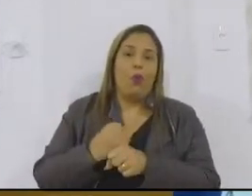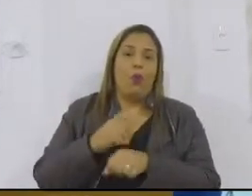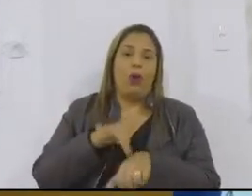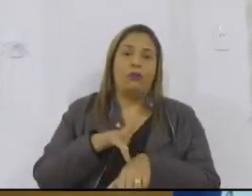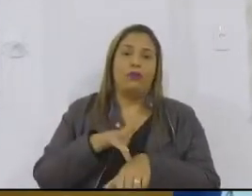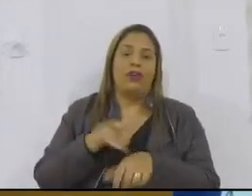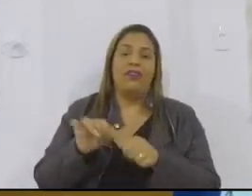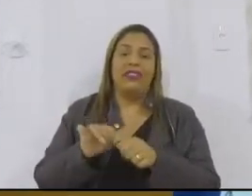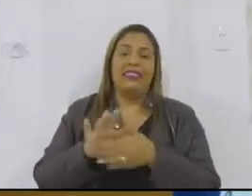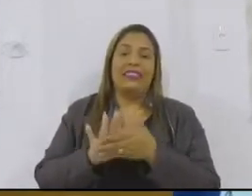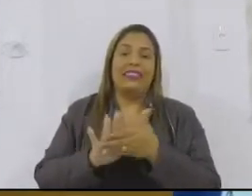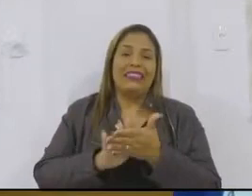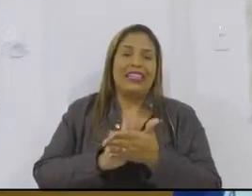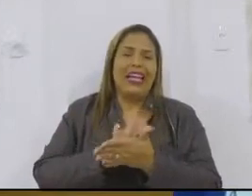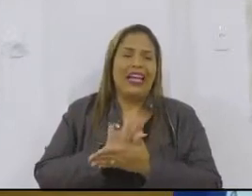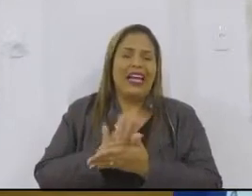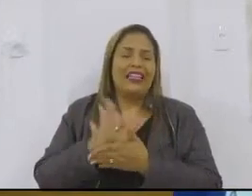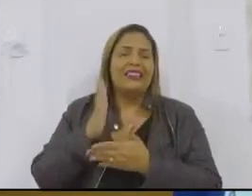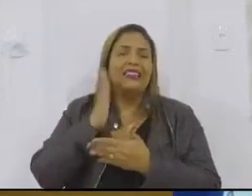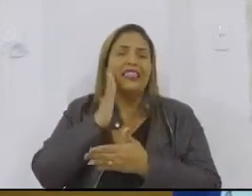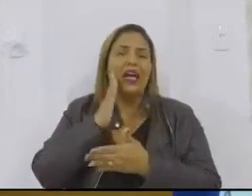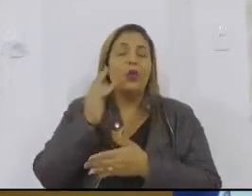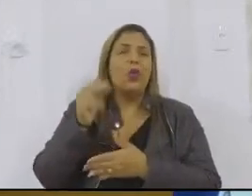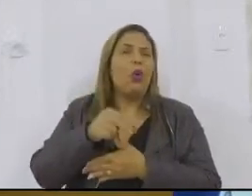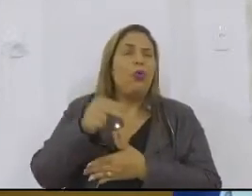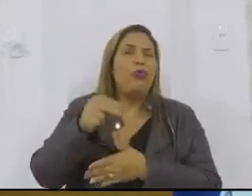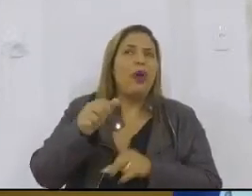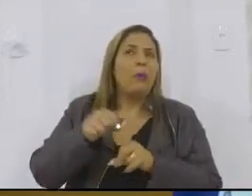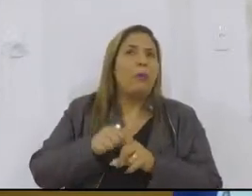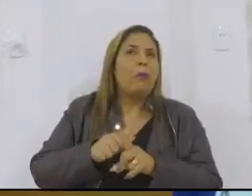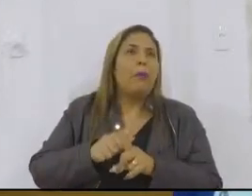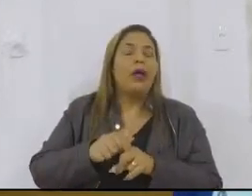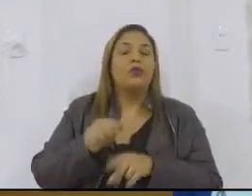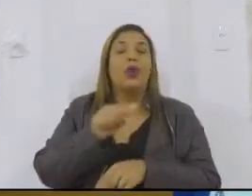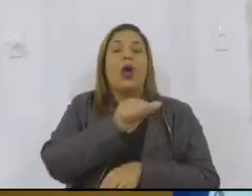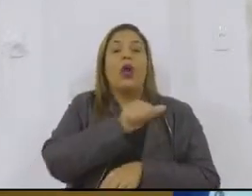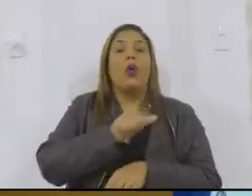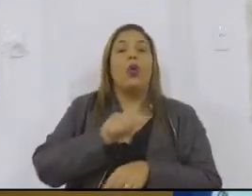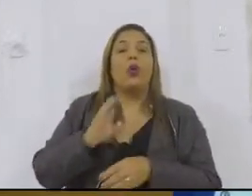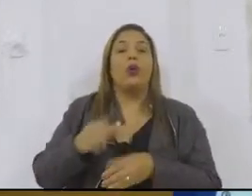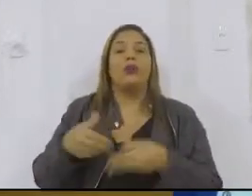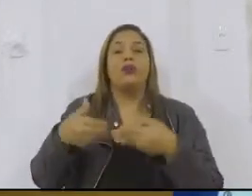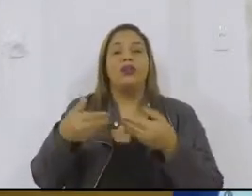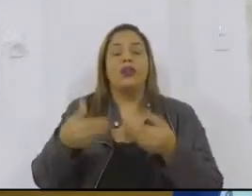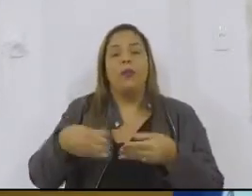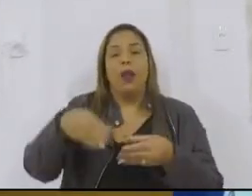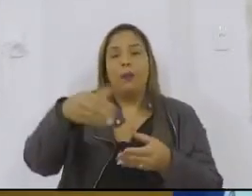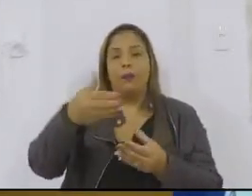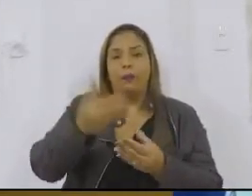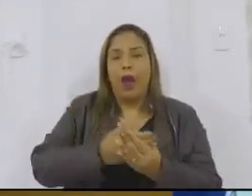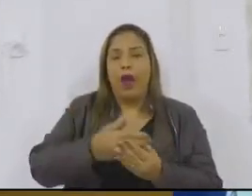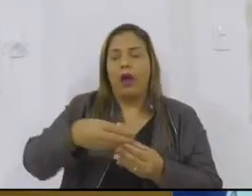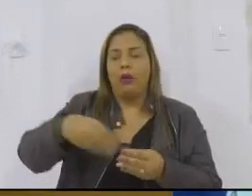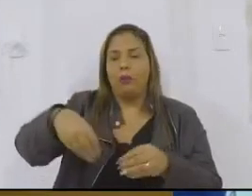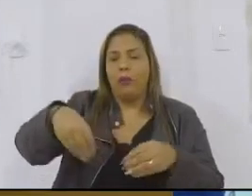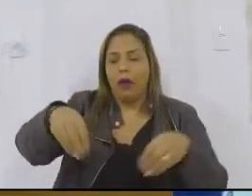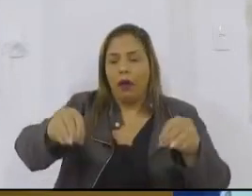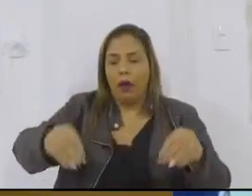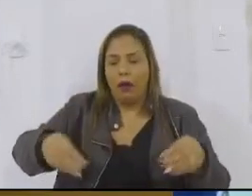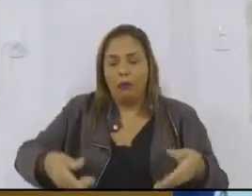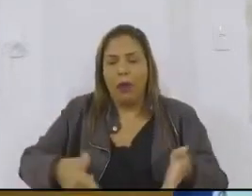remotas. A gente sabe que só lá no final, em novembro, que os alunos receberam as apostilas, as